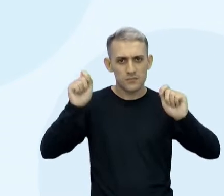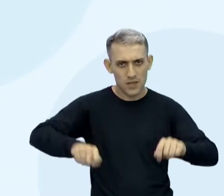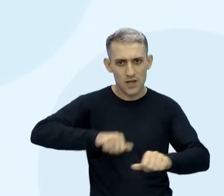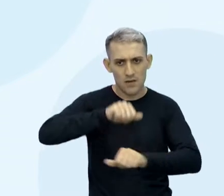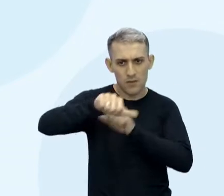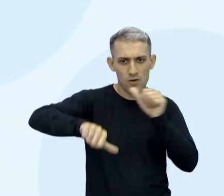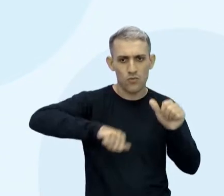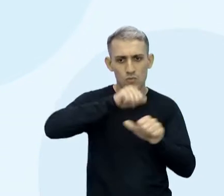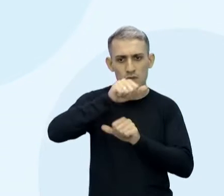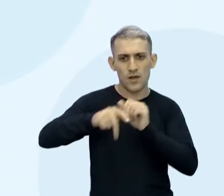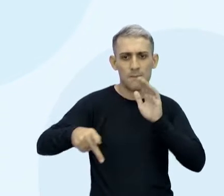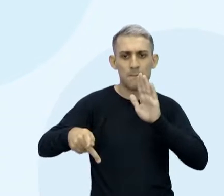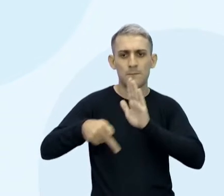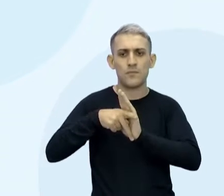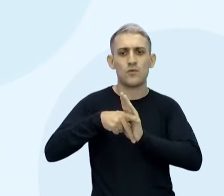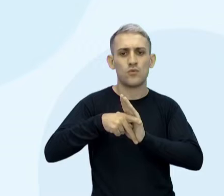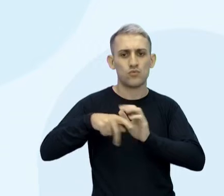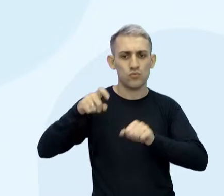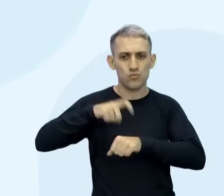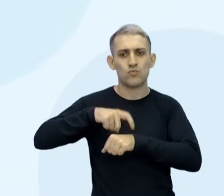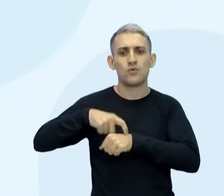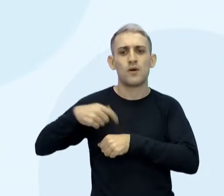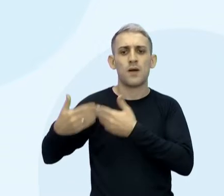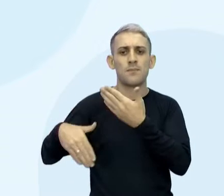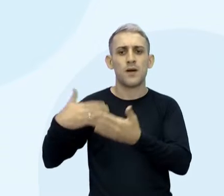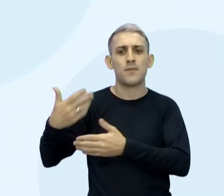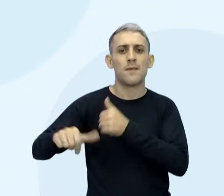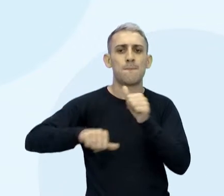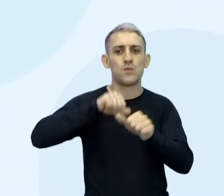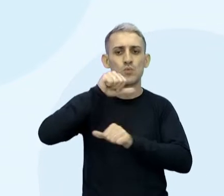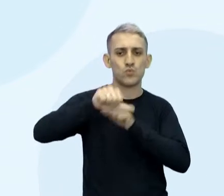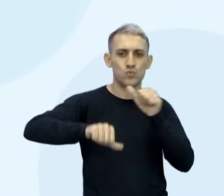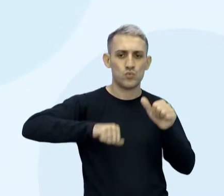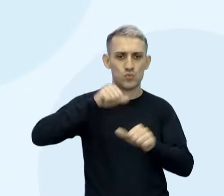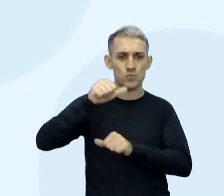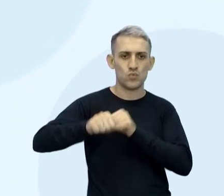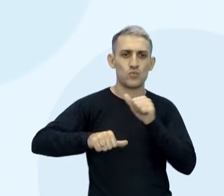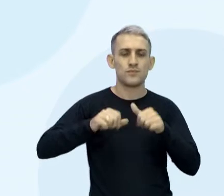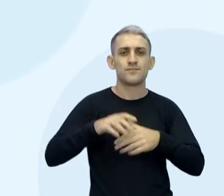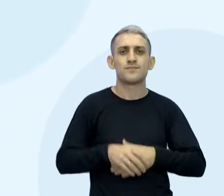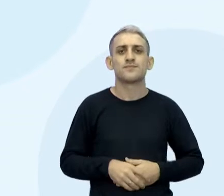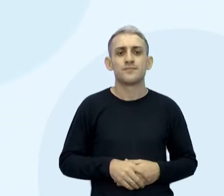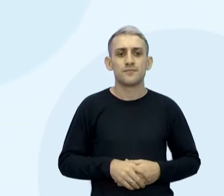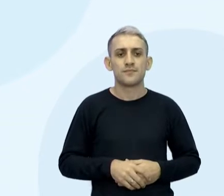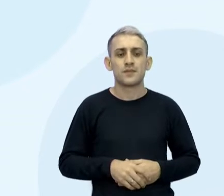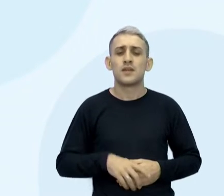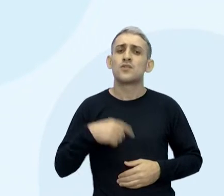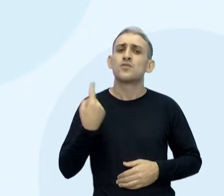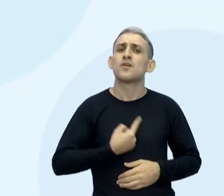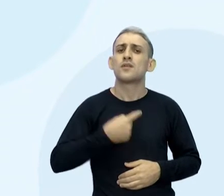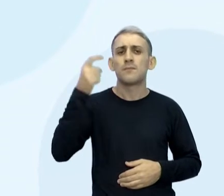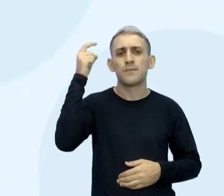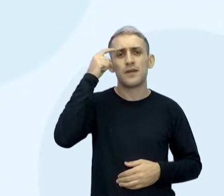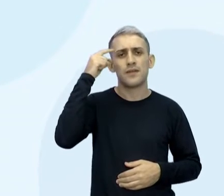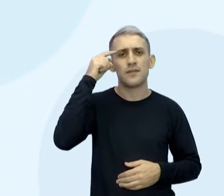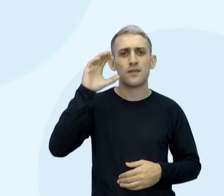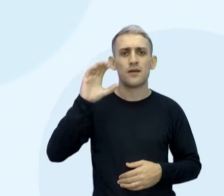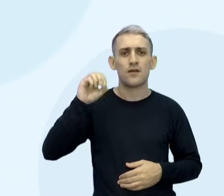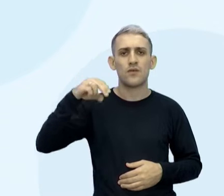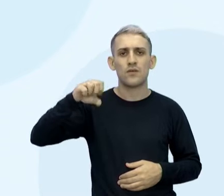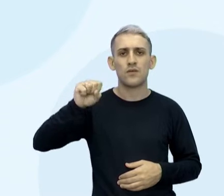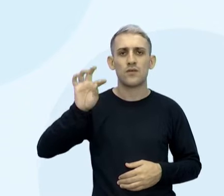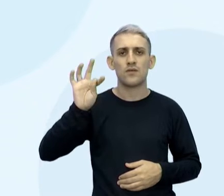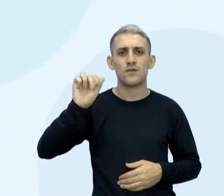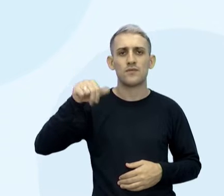humor aí com o tempo, né? Dependendo da situação, né? Personalidade variável. E quando a gente pensa em constante, o que